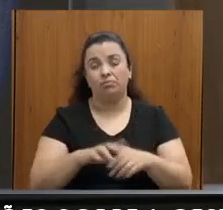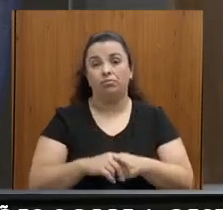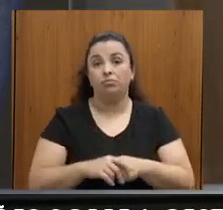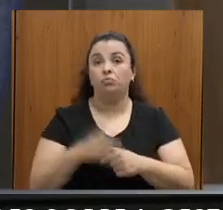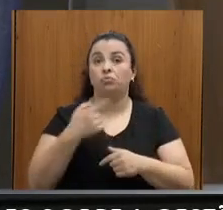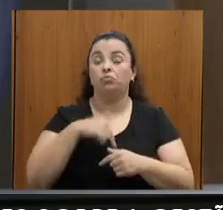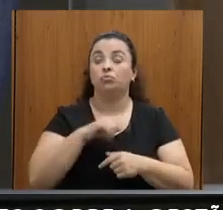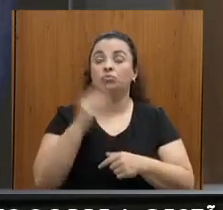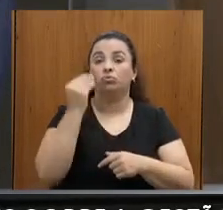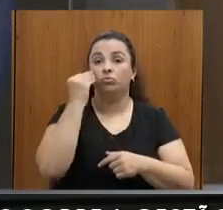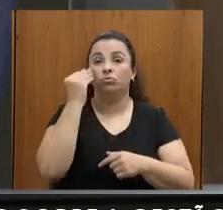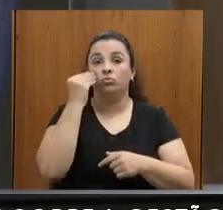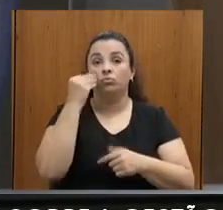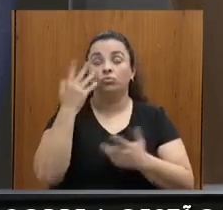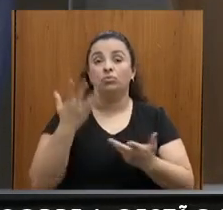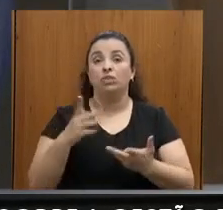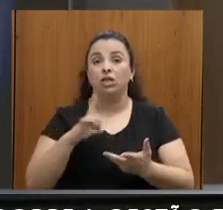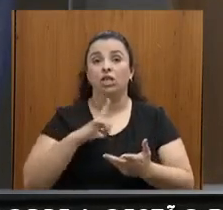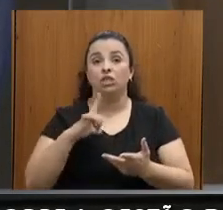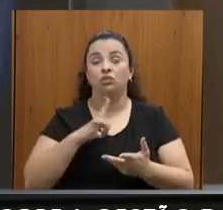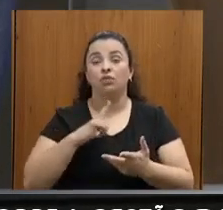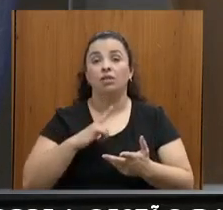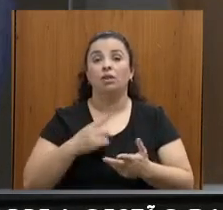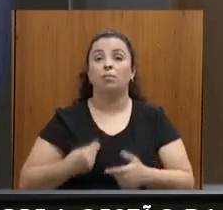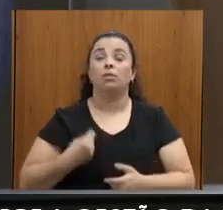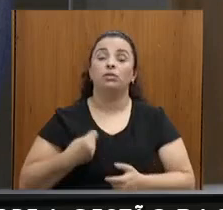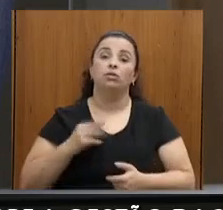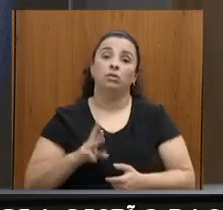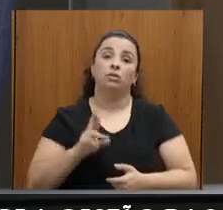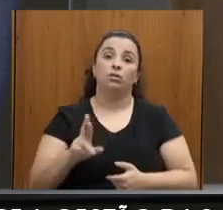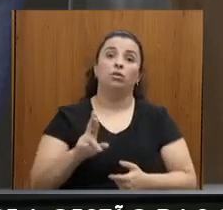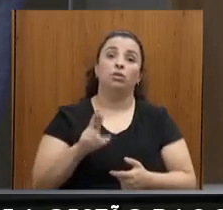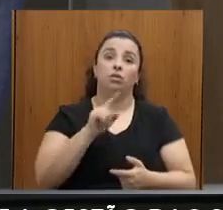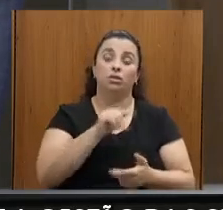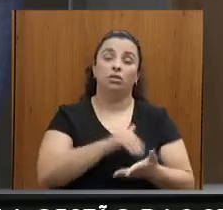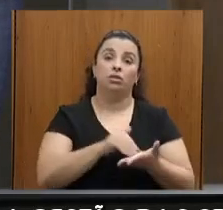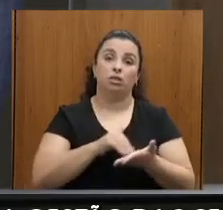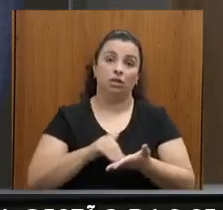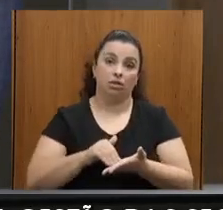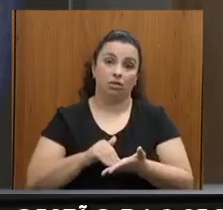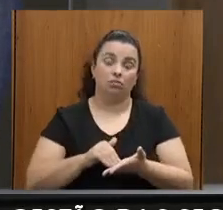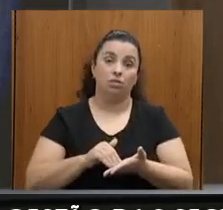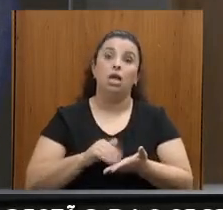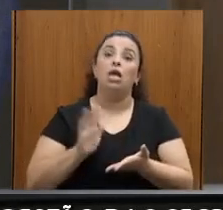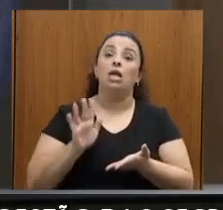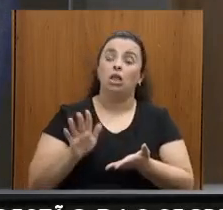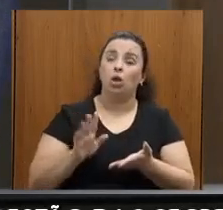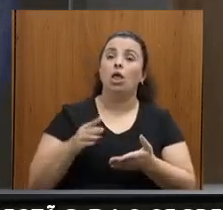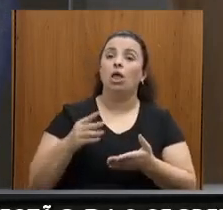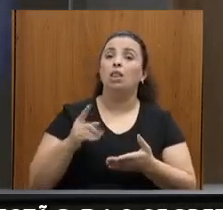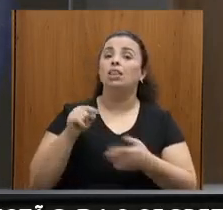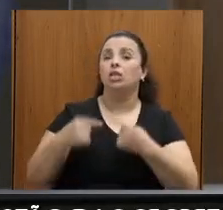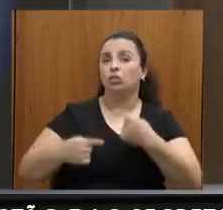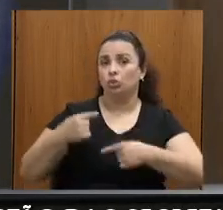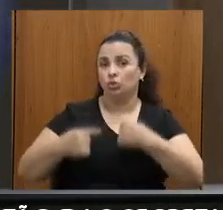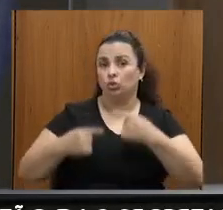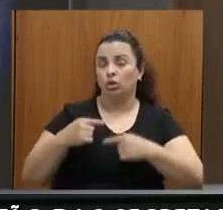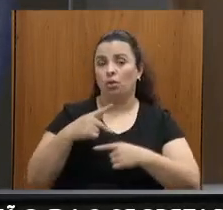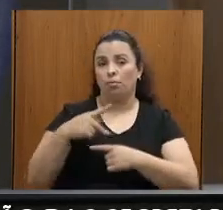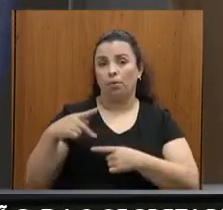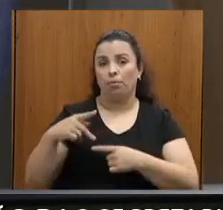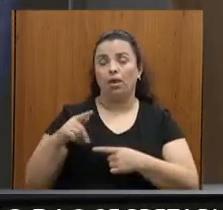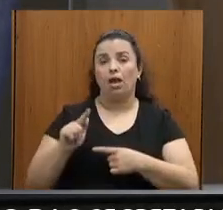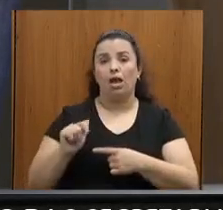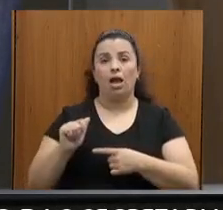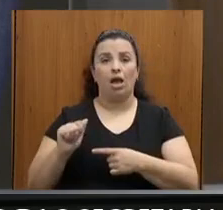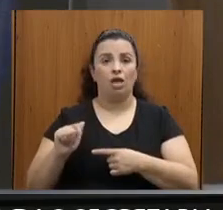fazer com que tivesse a participação de representantes das secretarias. Então, na discussão do PPAG para dar lousa desse